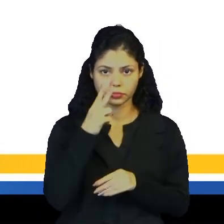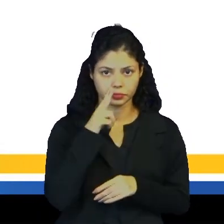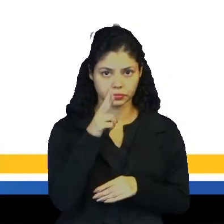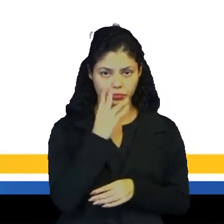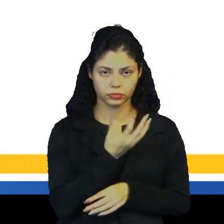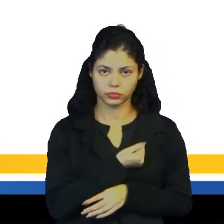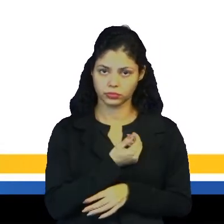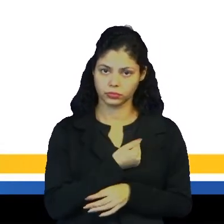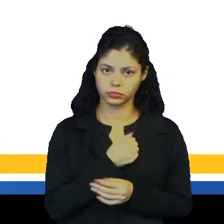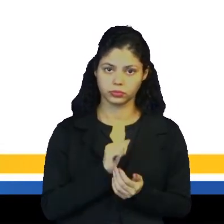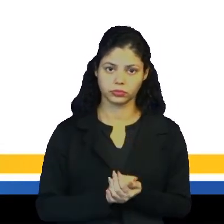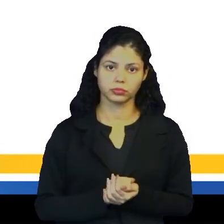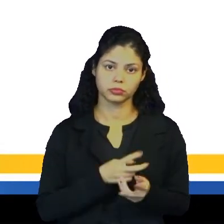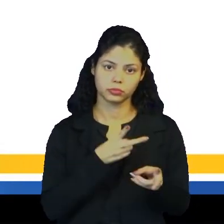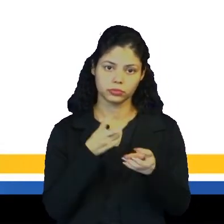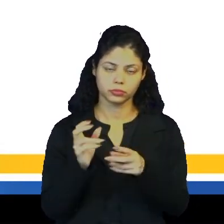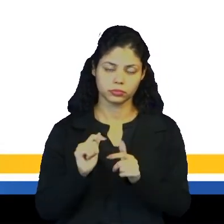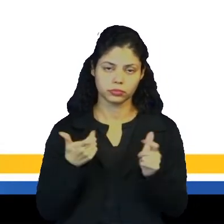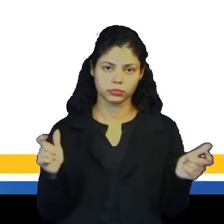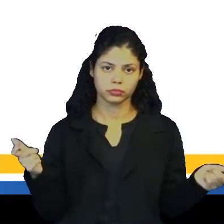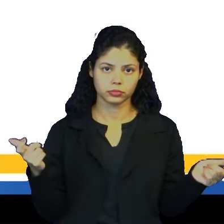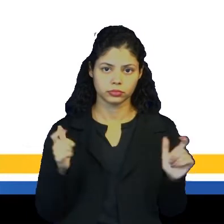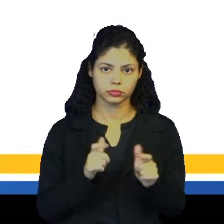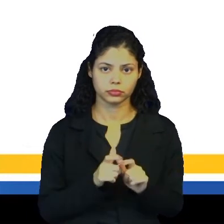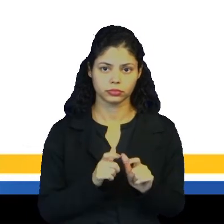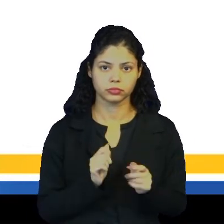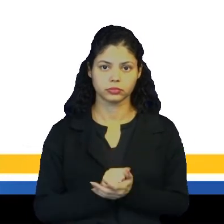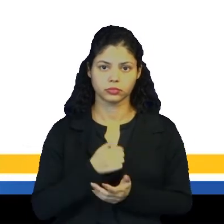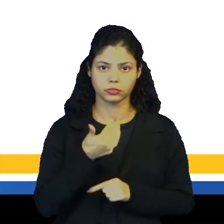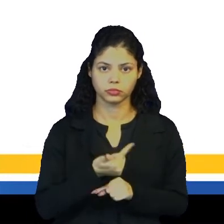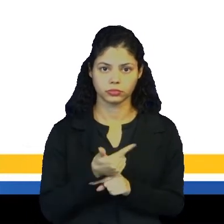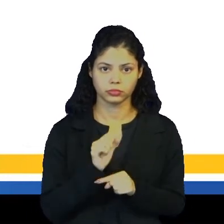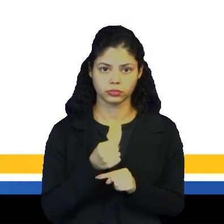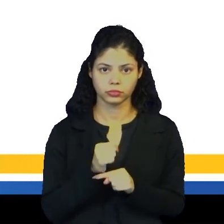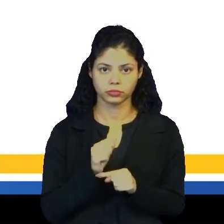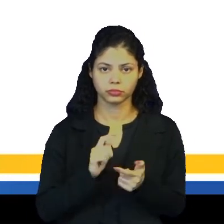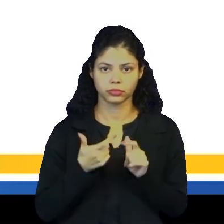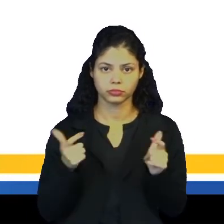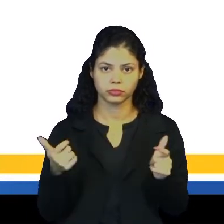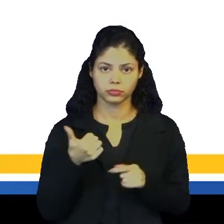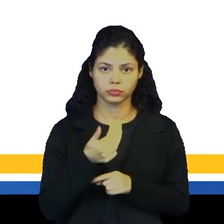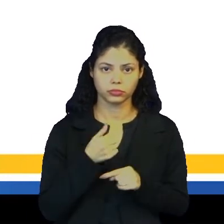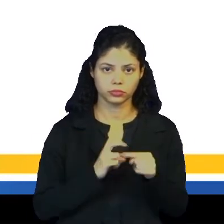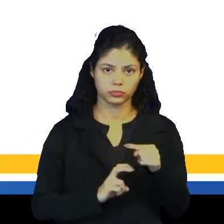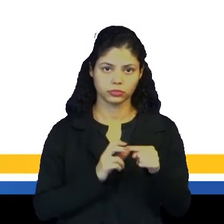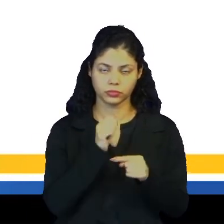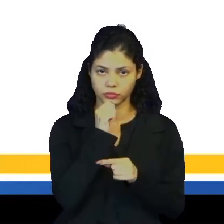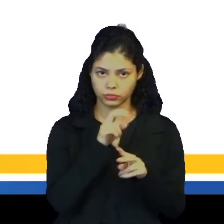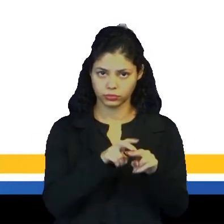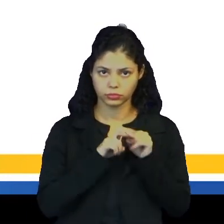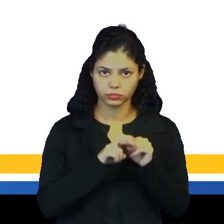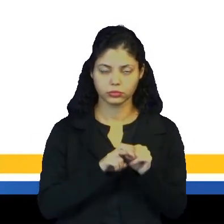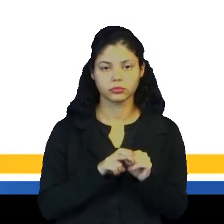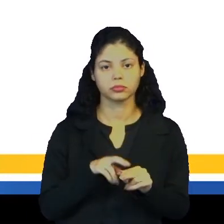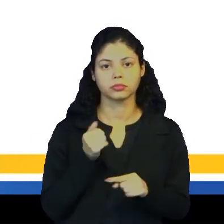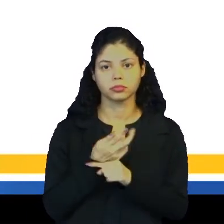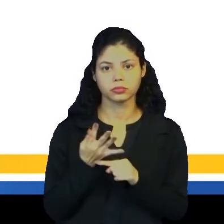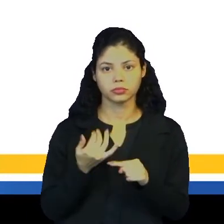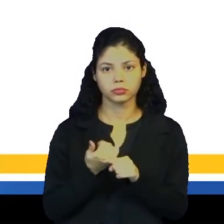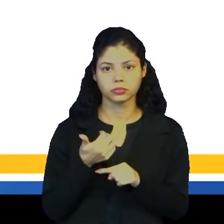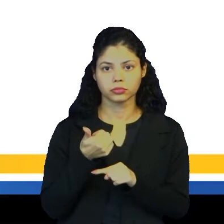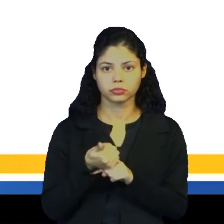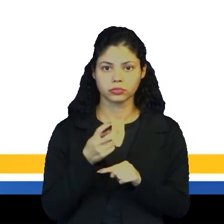observo os numeradores. Quem é maior, quem é menor? 28 é maior que 15. Portanto, a fração 28